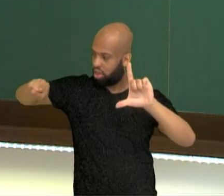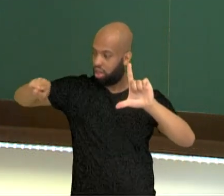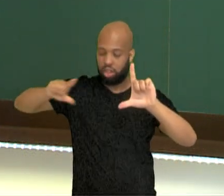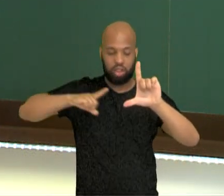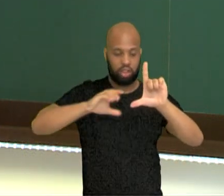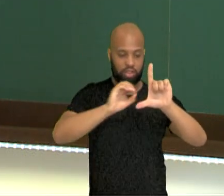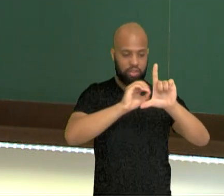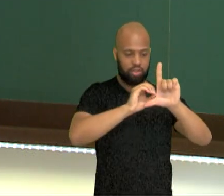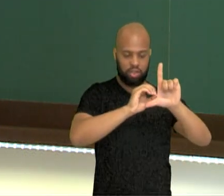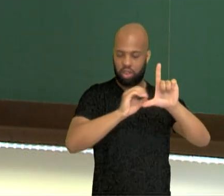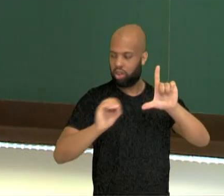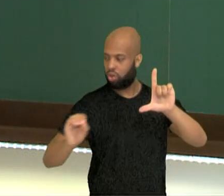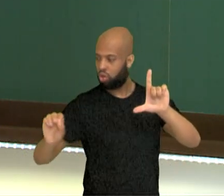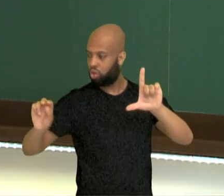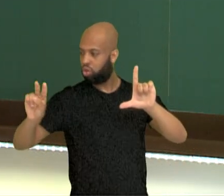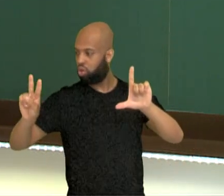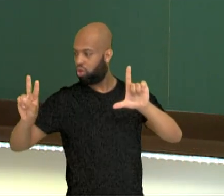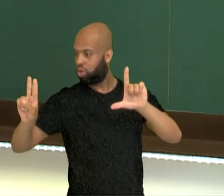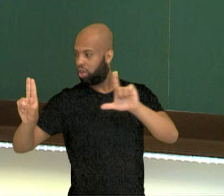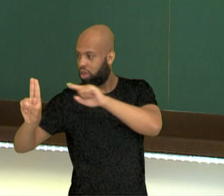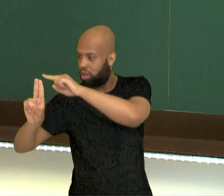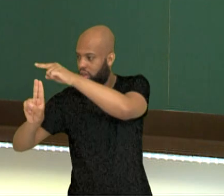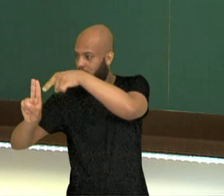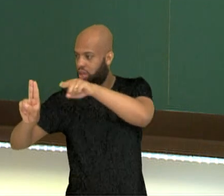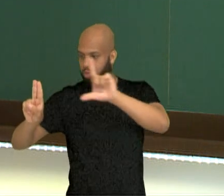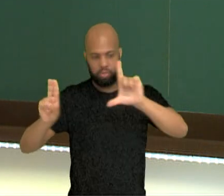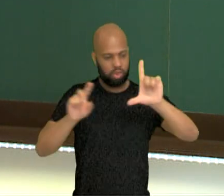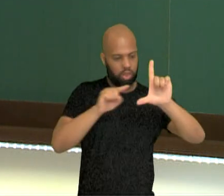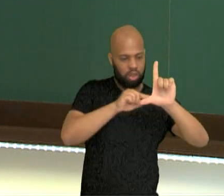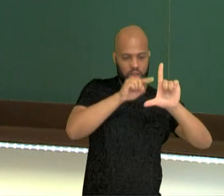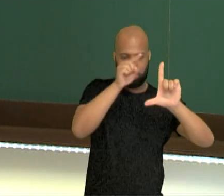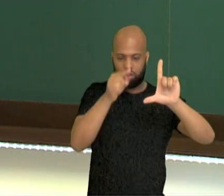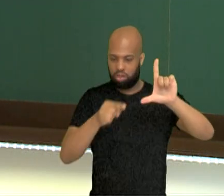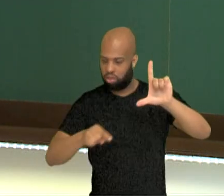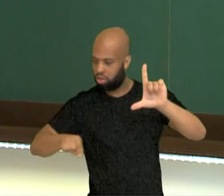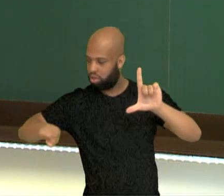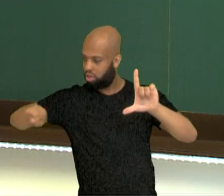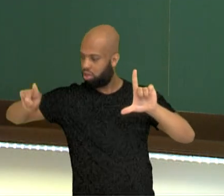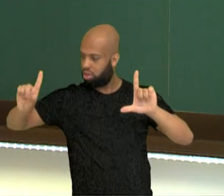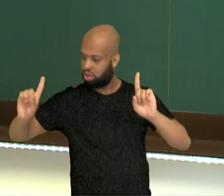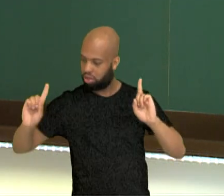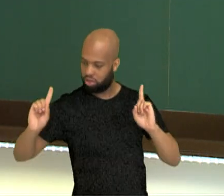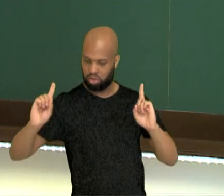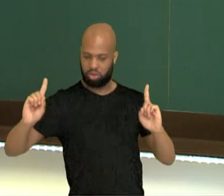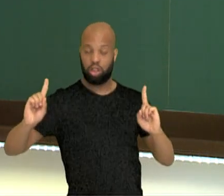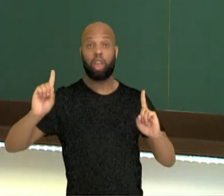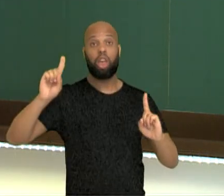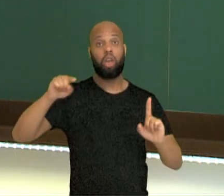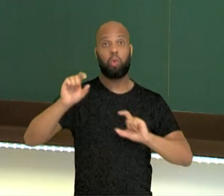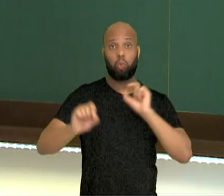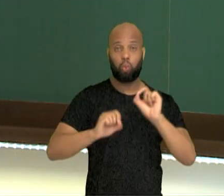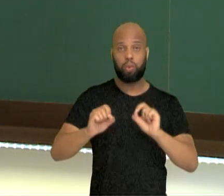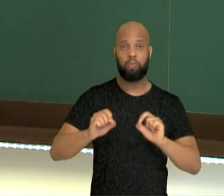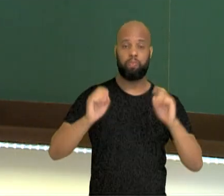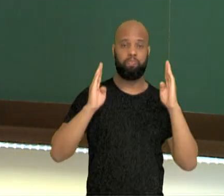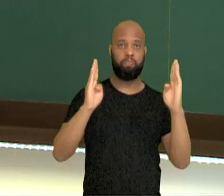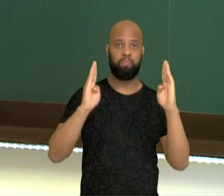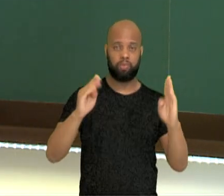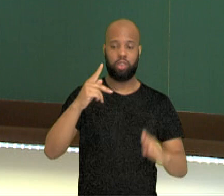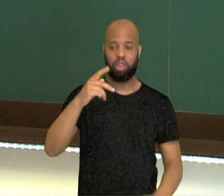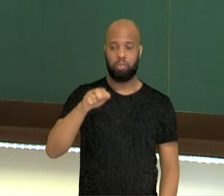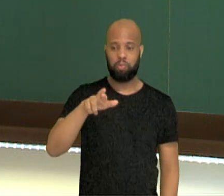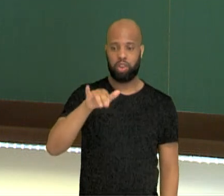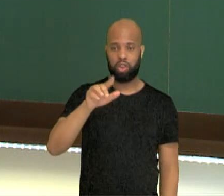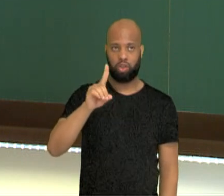volta completa na circunferência trigonométrica. E nós temos também uma amplitude. A amplitude seria a distância